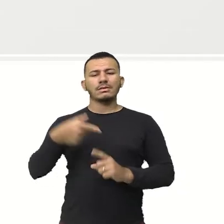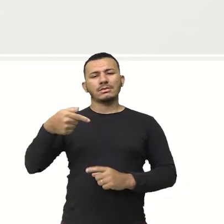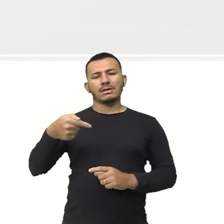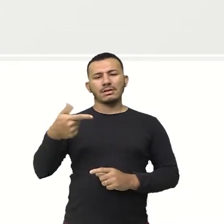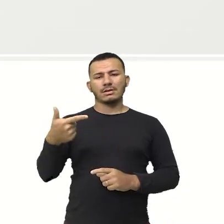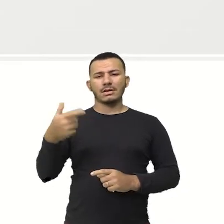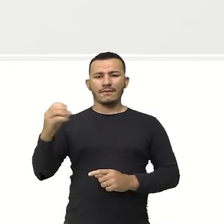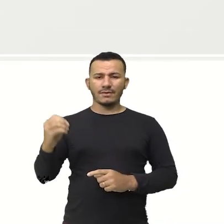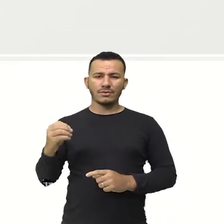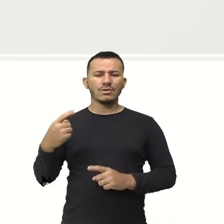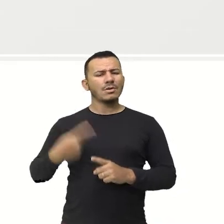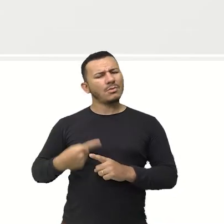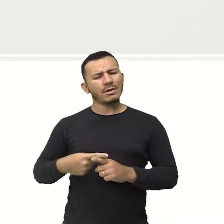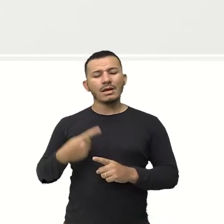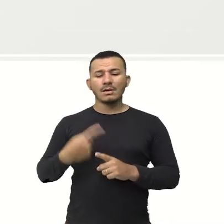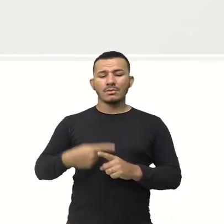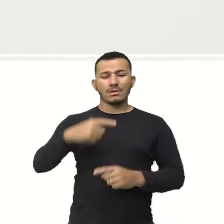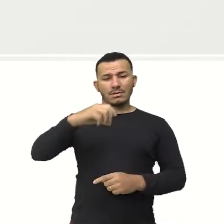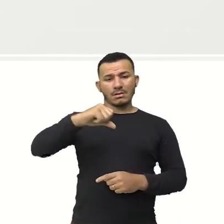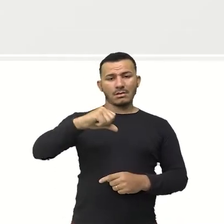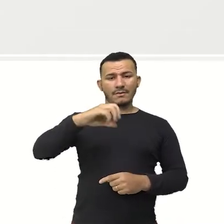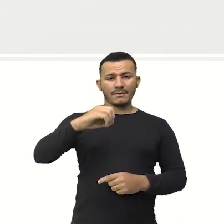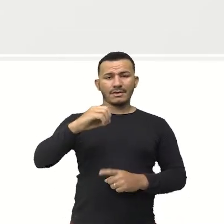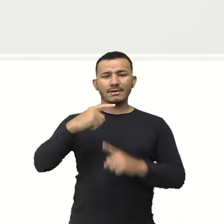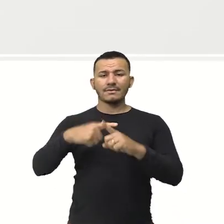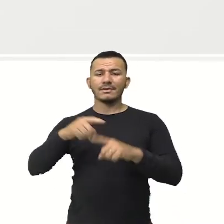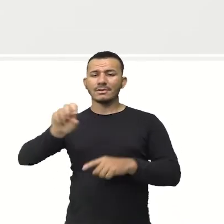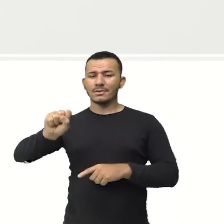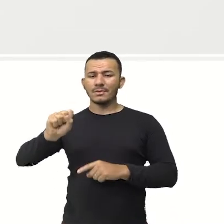mais 720, porque 90 vezes 8 é